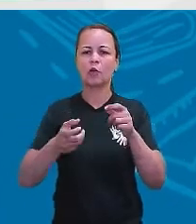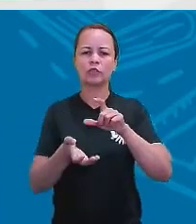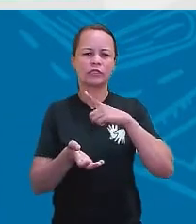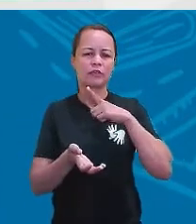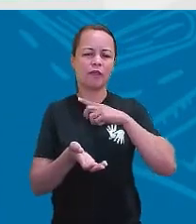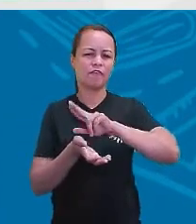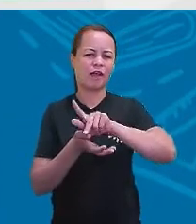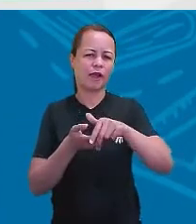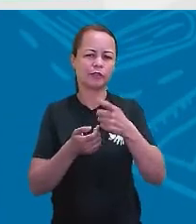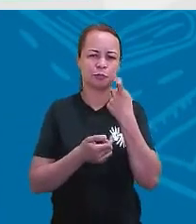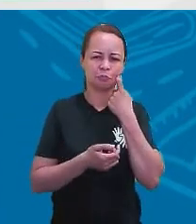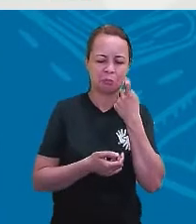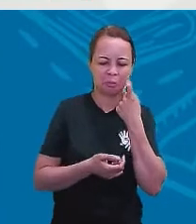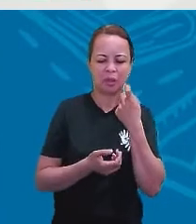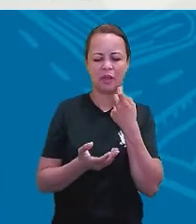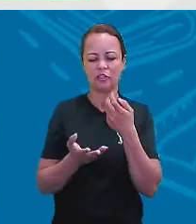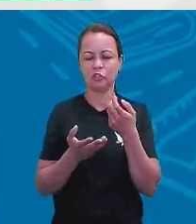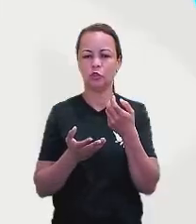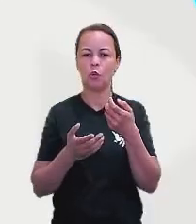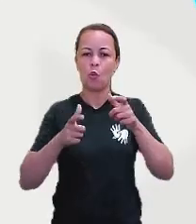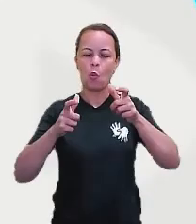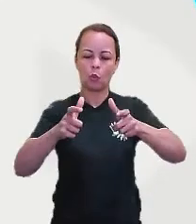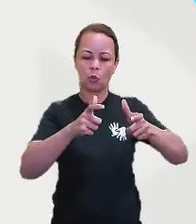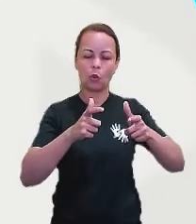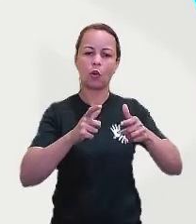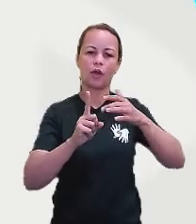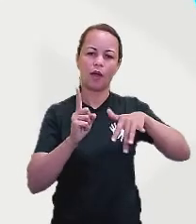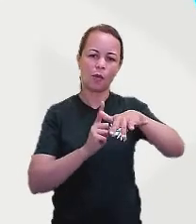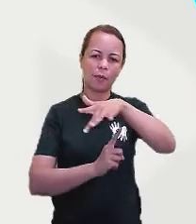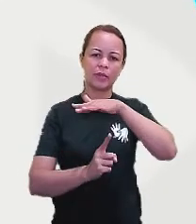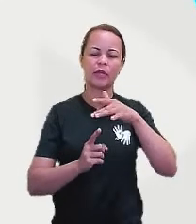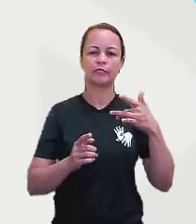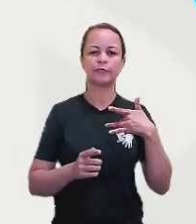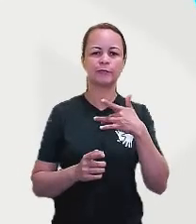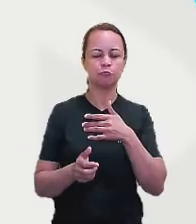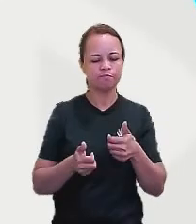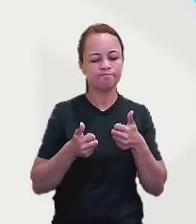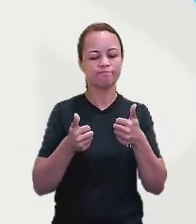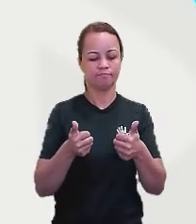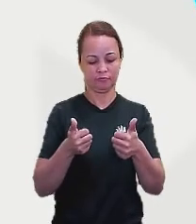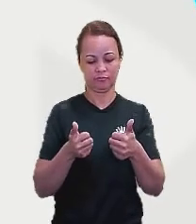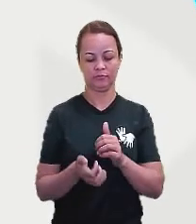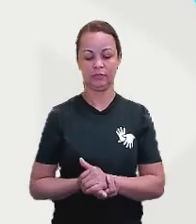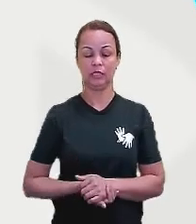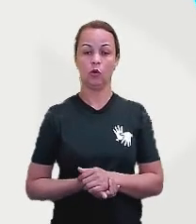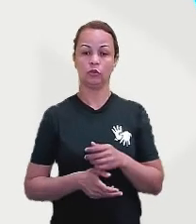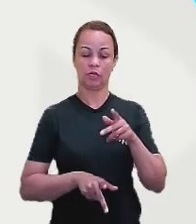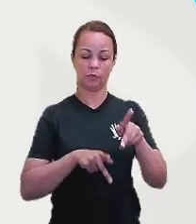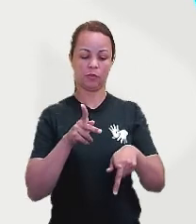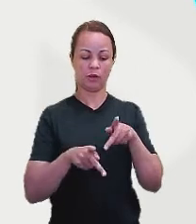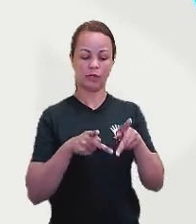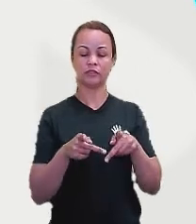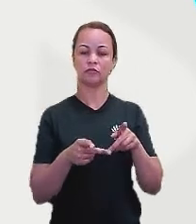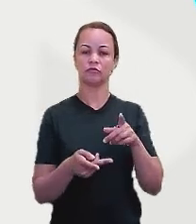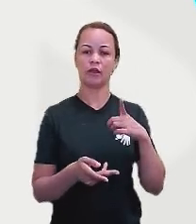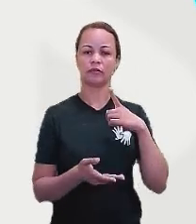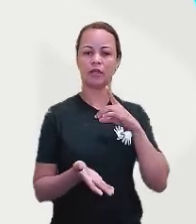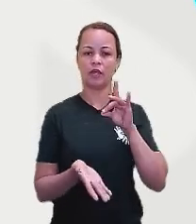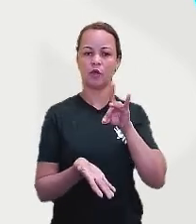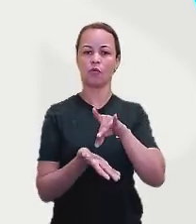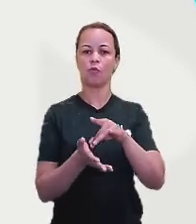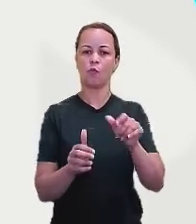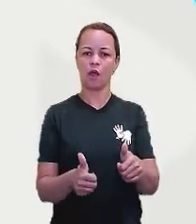de peixes, né? Um ambiente agradável, um ambiente saudável, né? Um ambiente em que a nossa população ela vai ter verdadeiramente uma